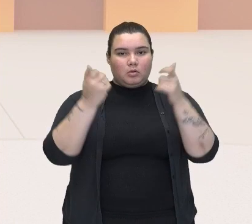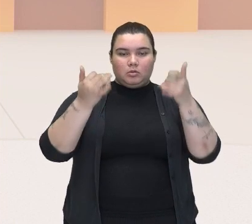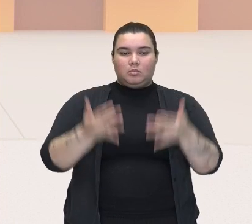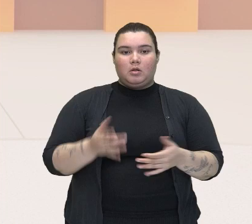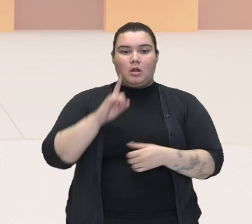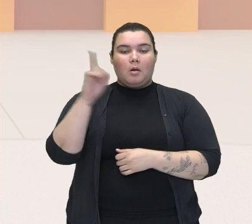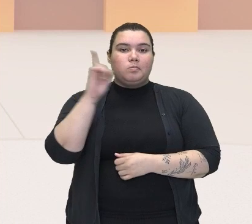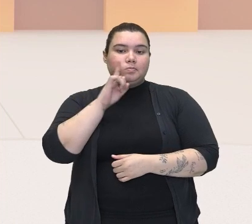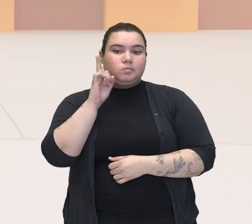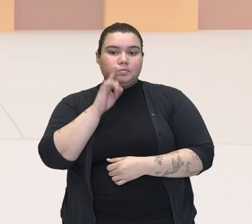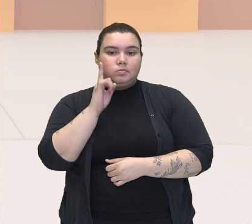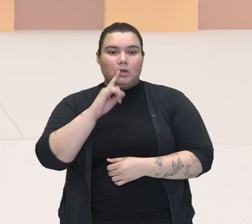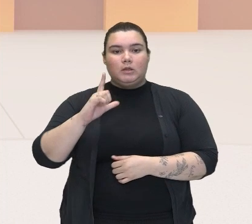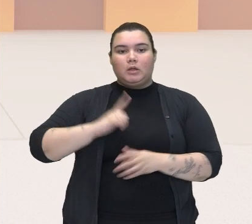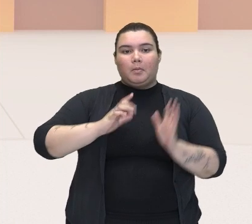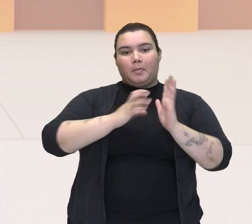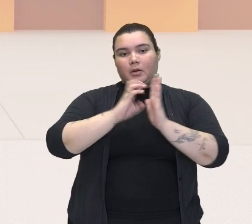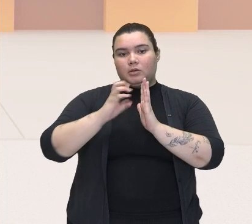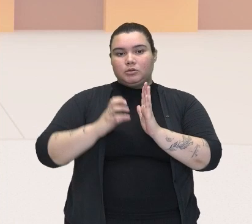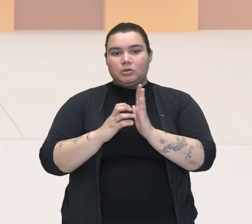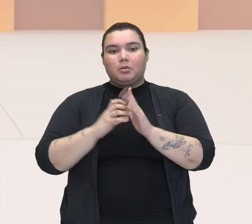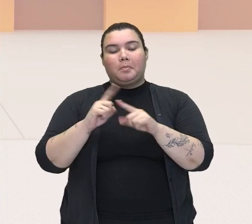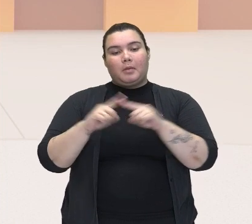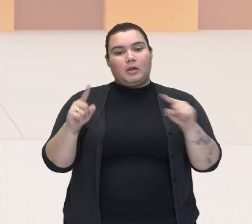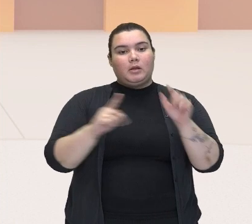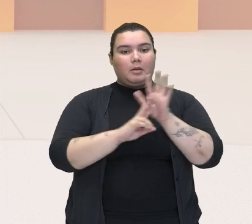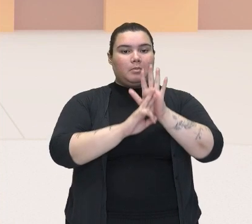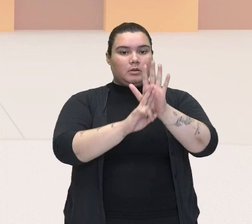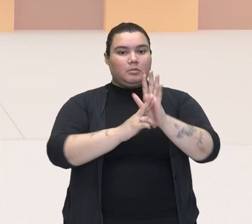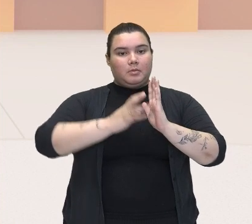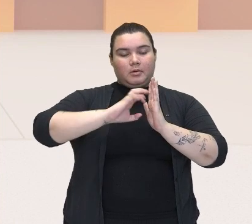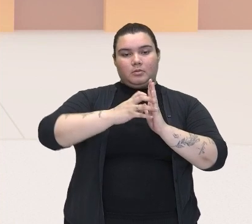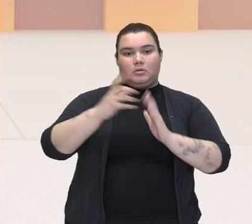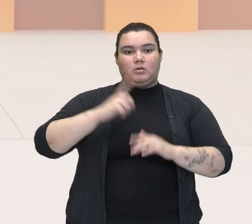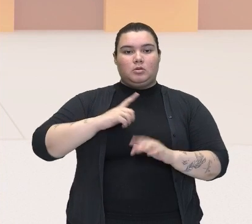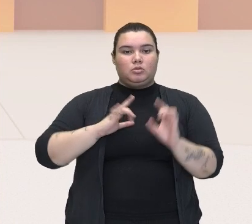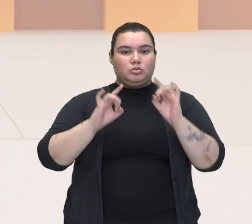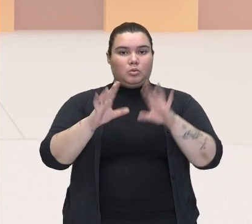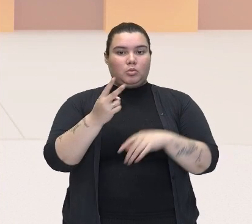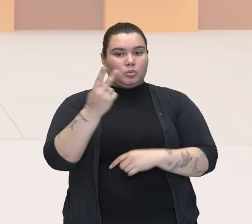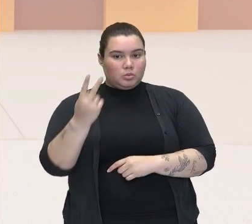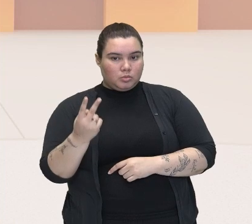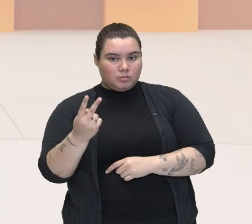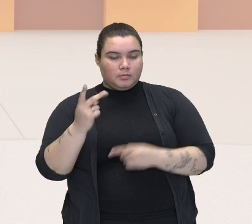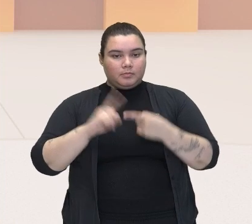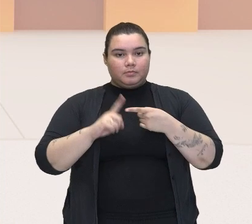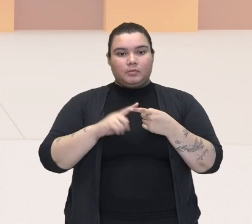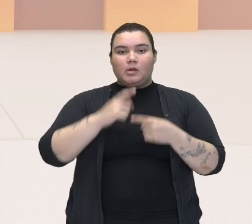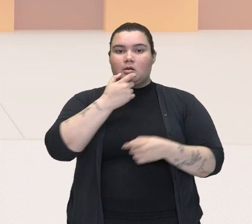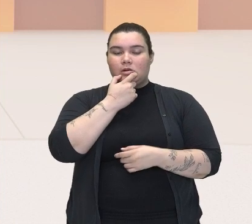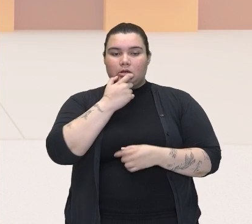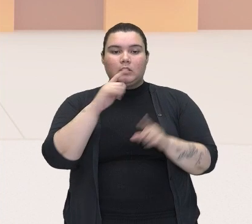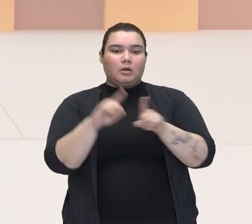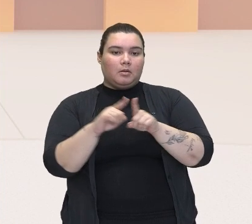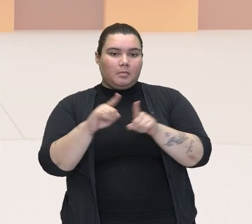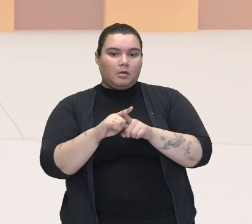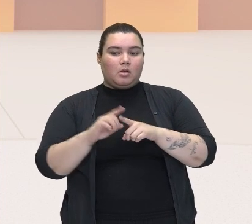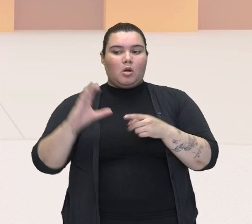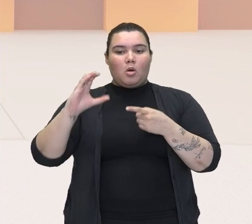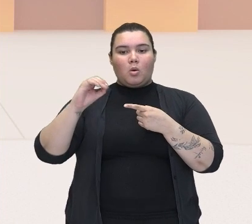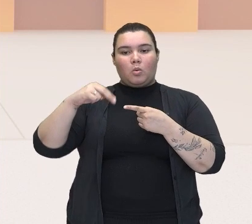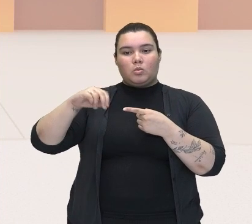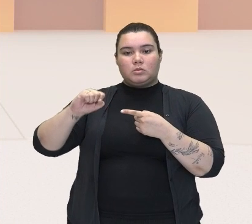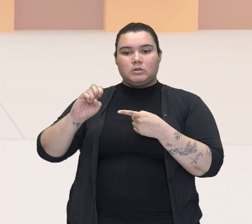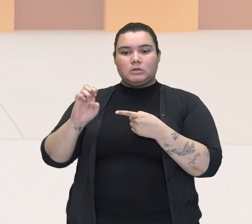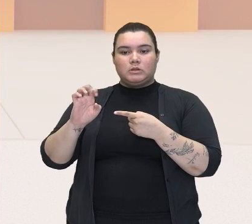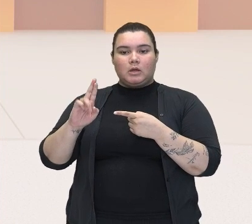Estados Unidos, por exemplo, tem muitos partidos, mas a representatividade está apenas em 2. Na Inglaterra também, né? Os conservadores e os